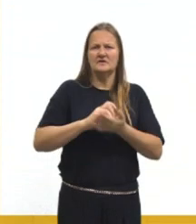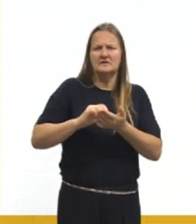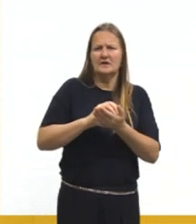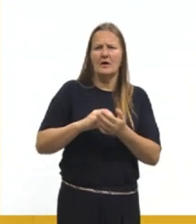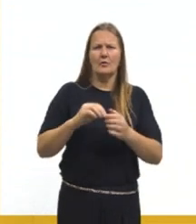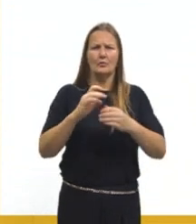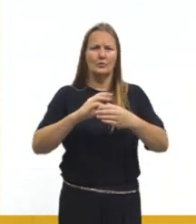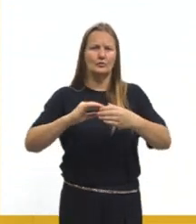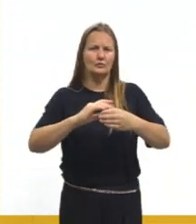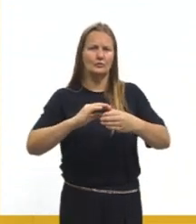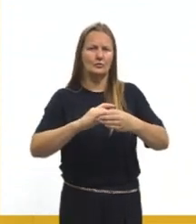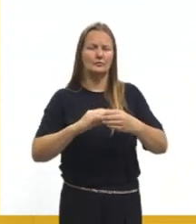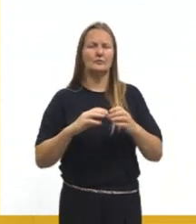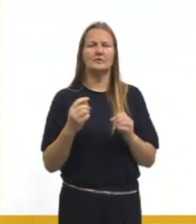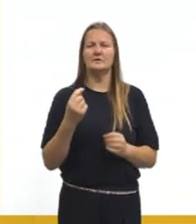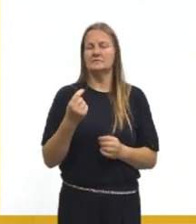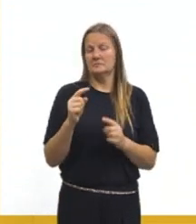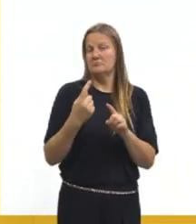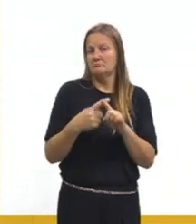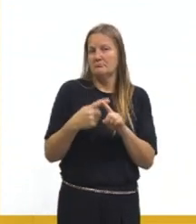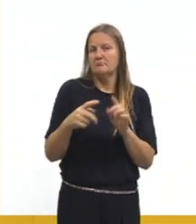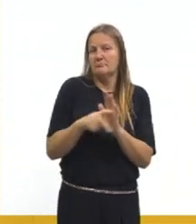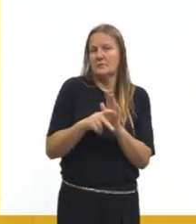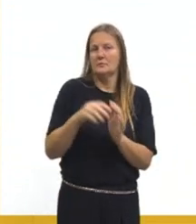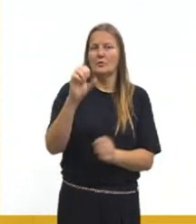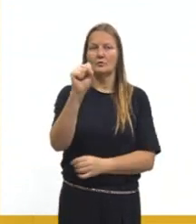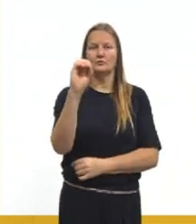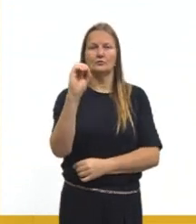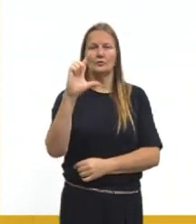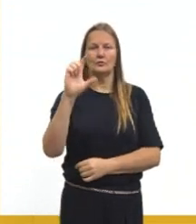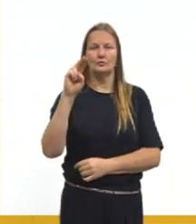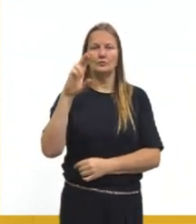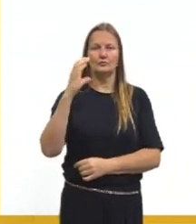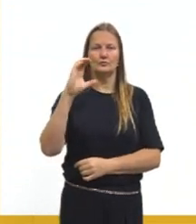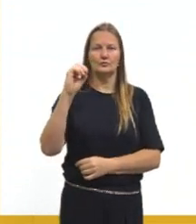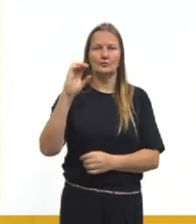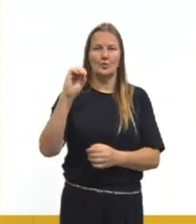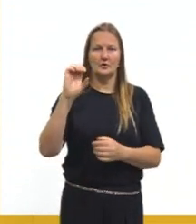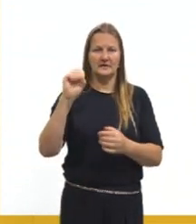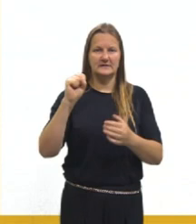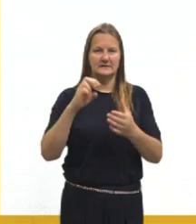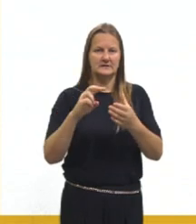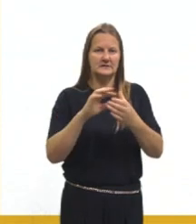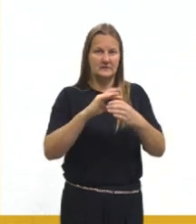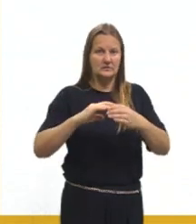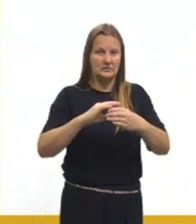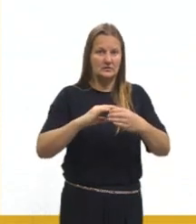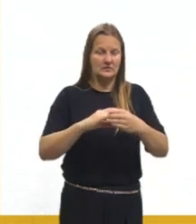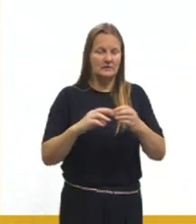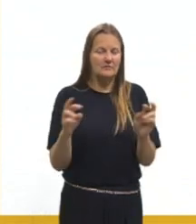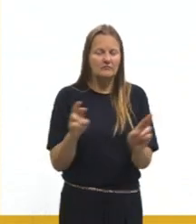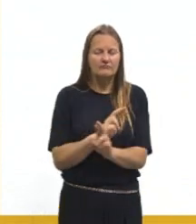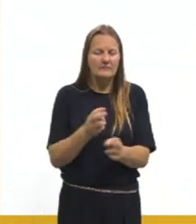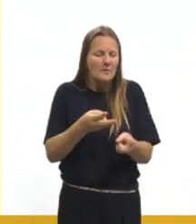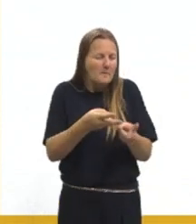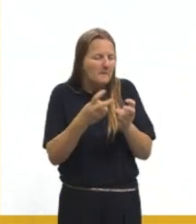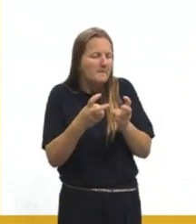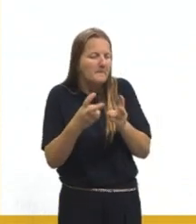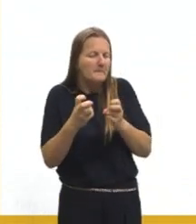ali de concentração que também dava para fazer através da interpretação que eu sempre falei que ele relação de